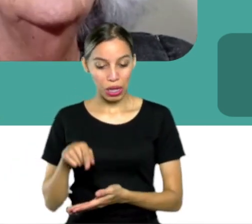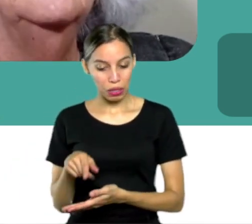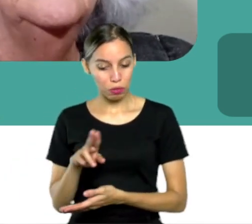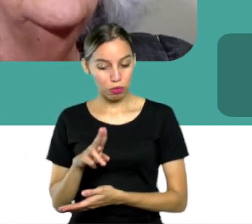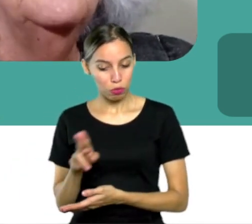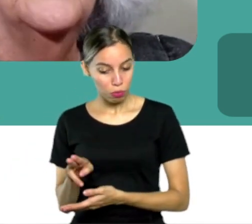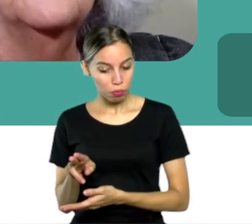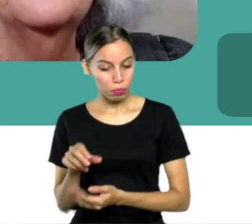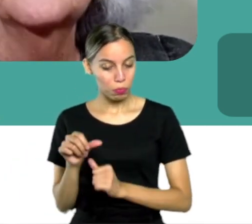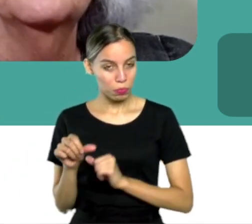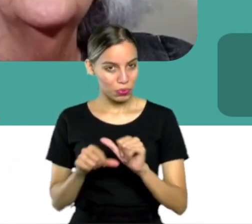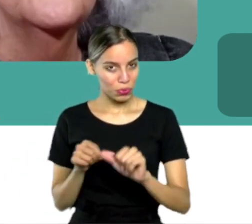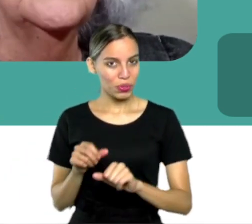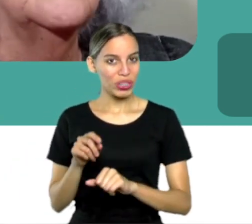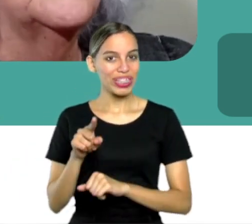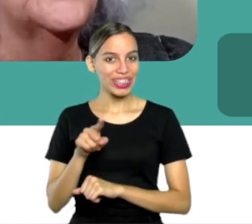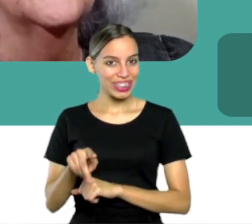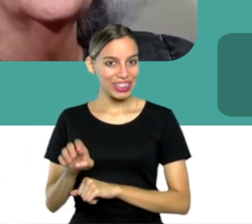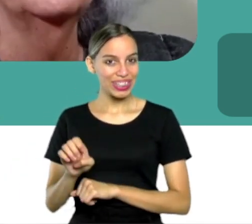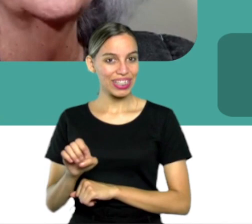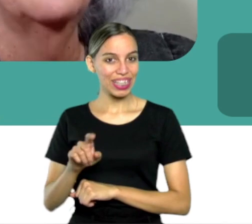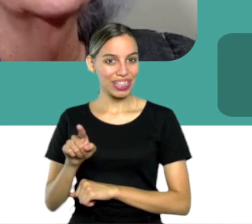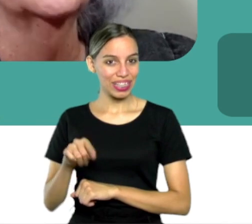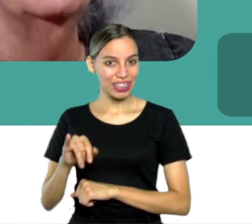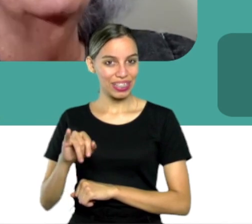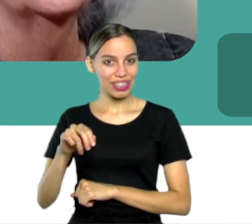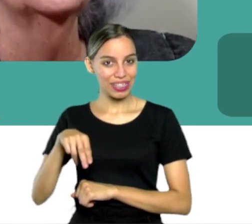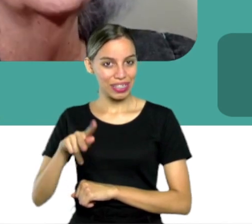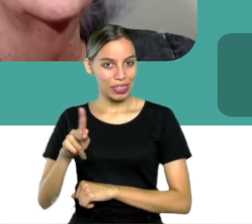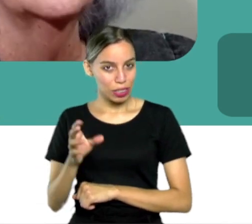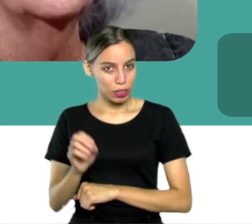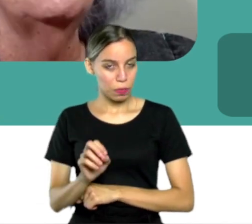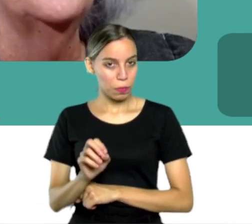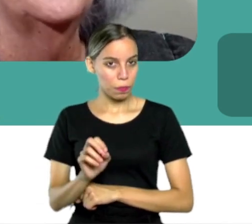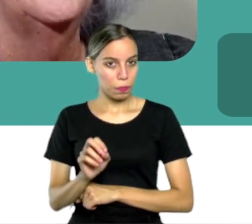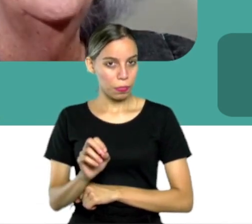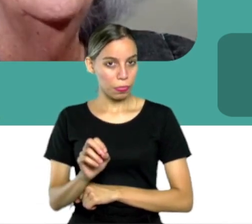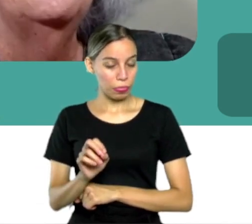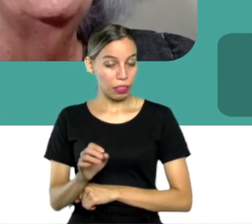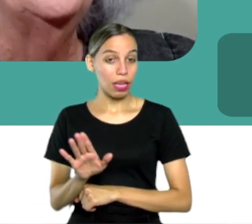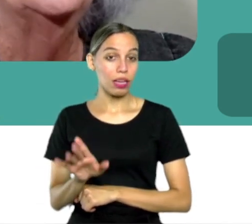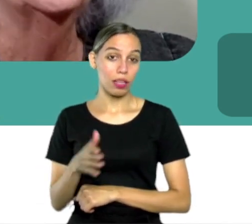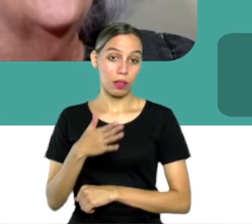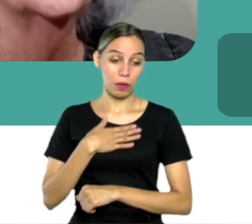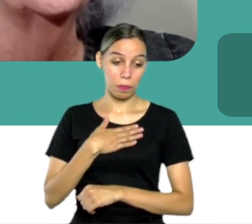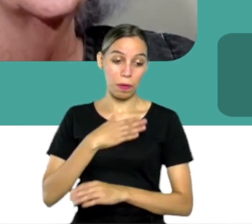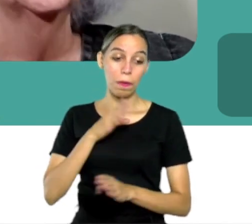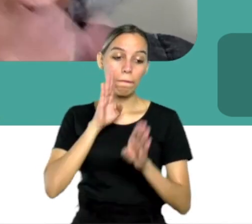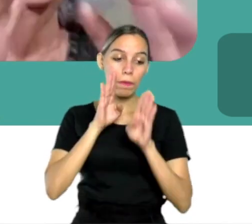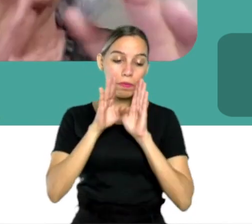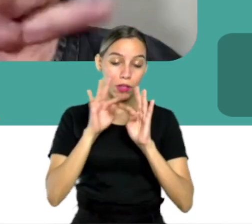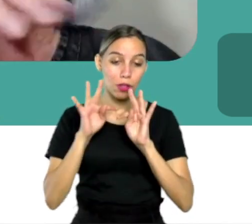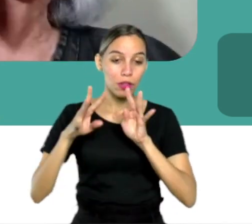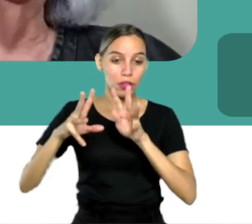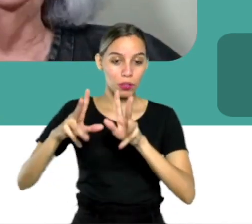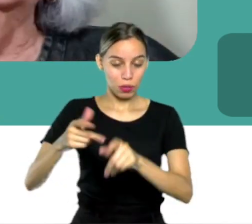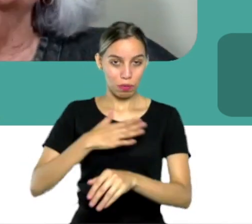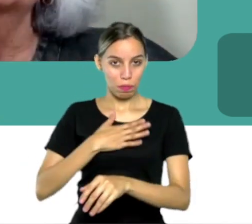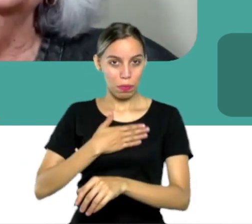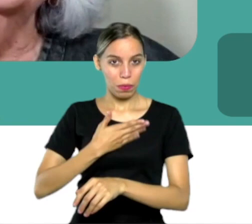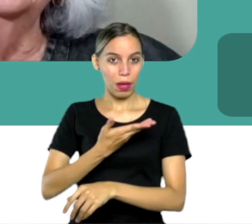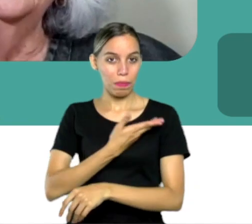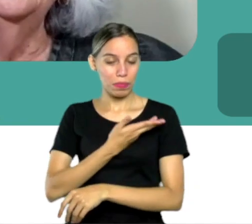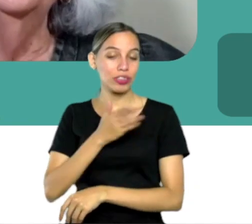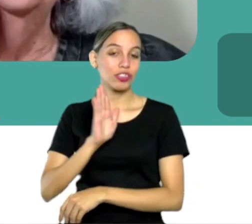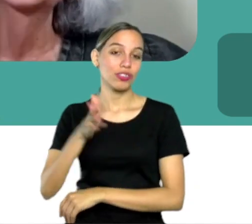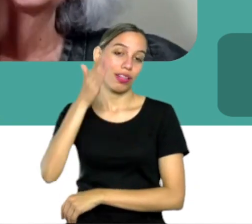Zezinho. E no meu Facebook, todos os meus amigos são amigos do Zezinho, porque eles gostam das histórias. De vez em quando eu carrego uma